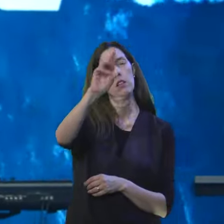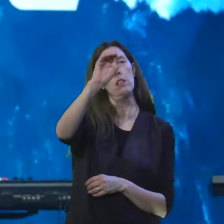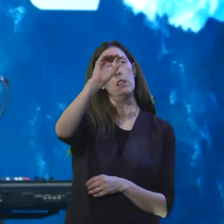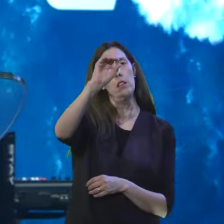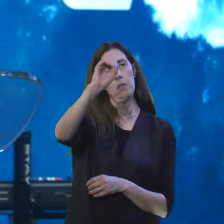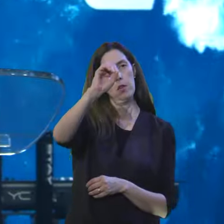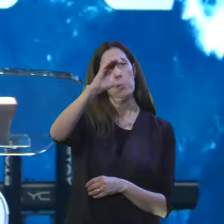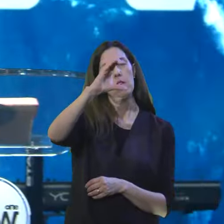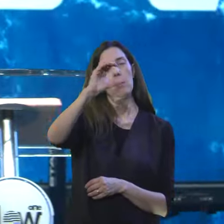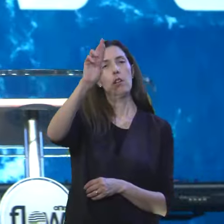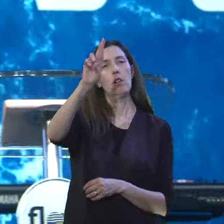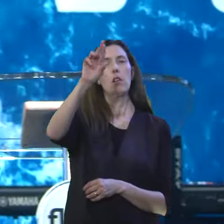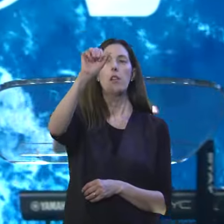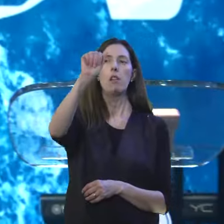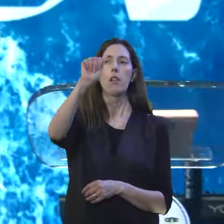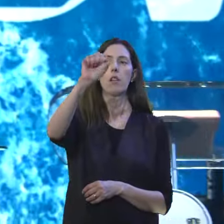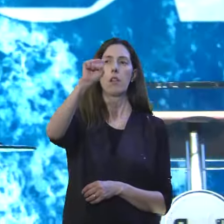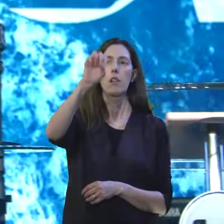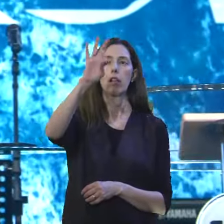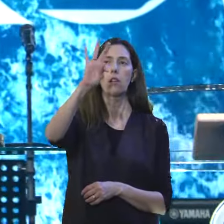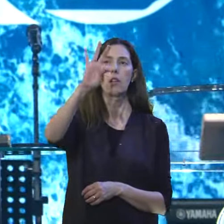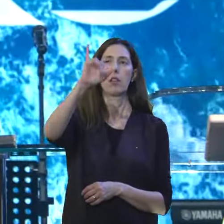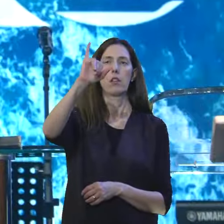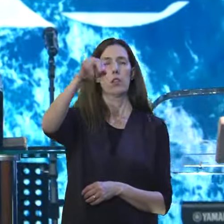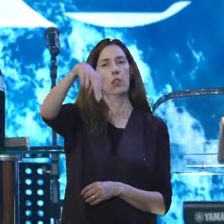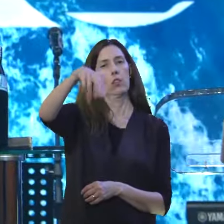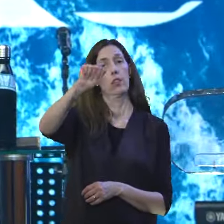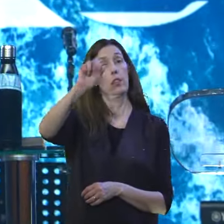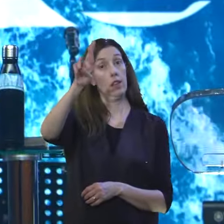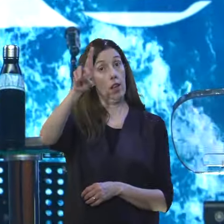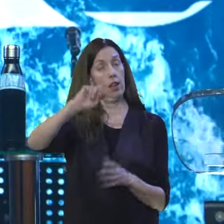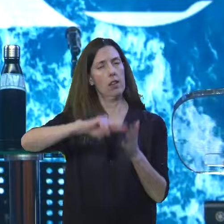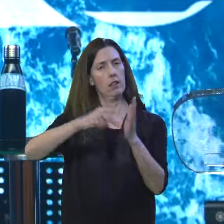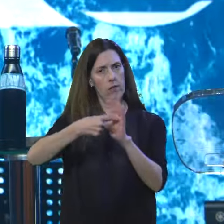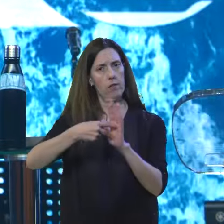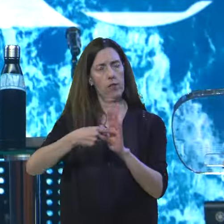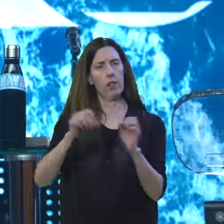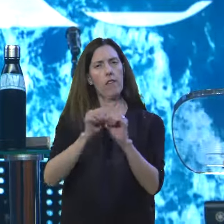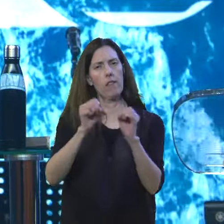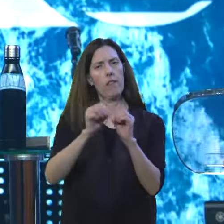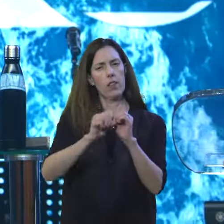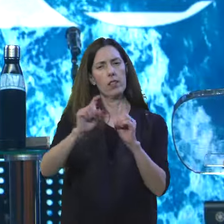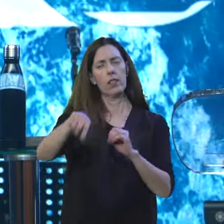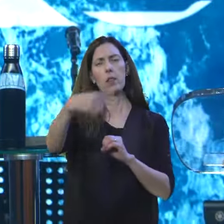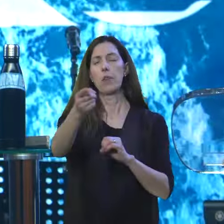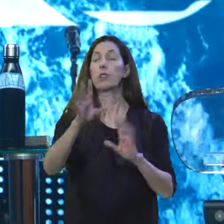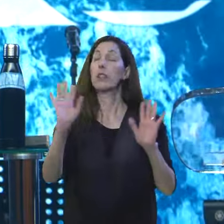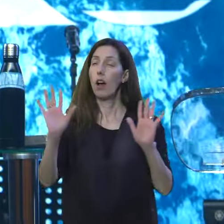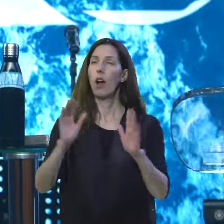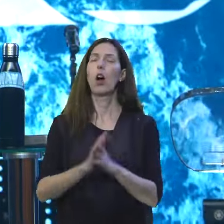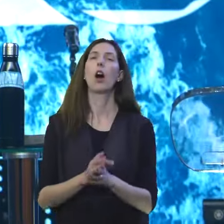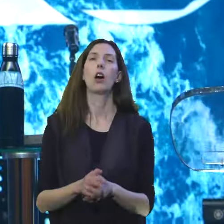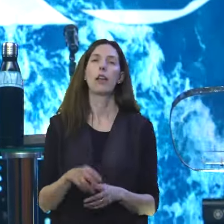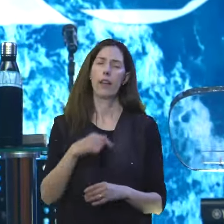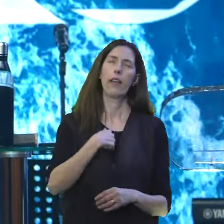depois. Por que deixar para depois é pecado? Eu sei que eu dei uma paulada em vocês, mas agora eu vou voltar para o tom